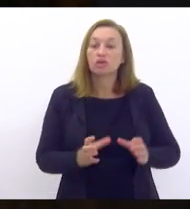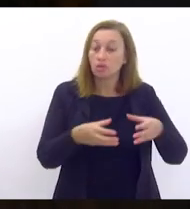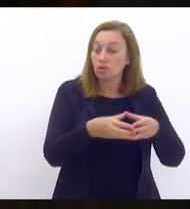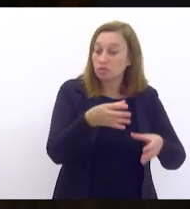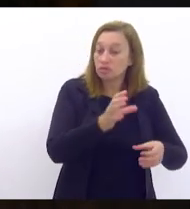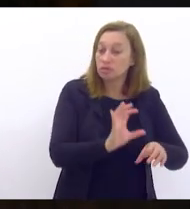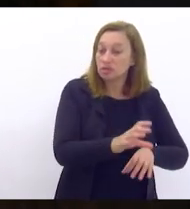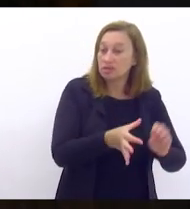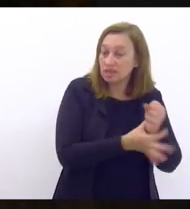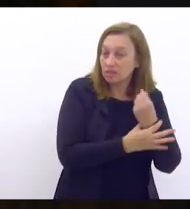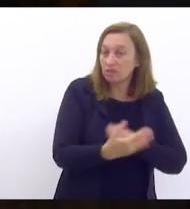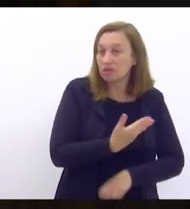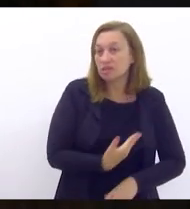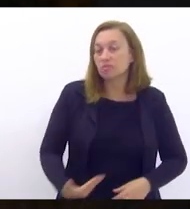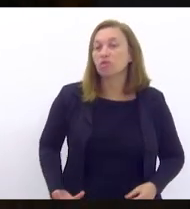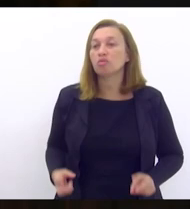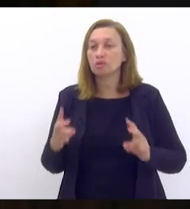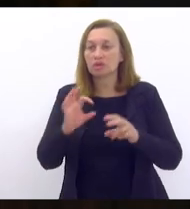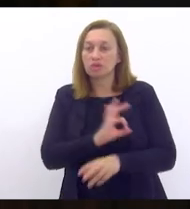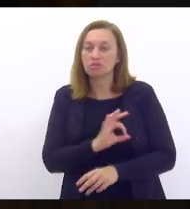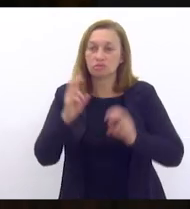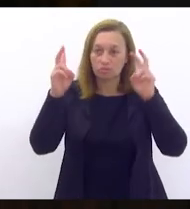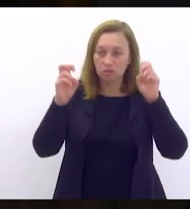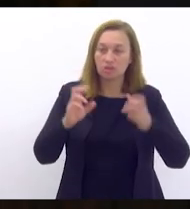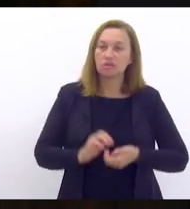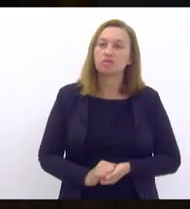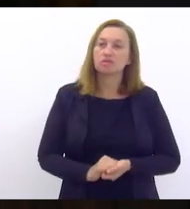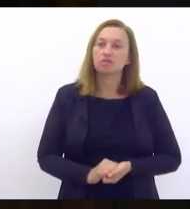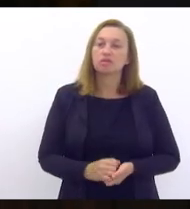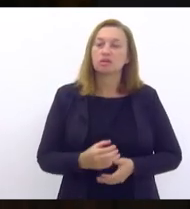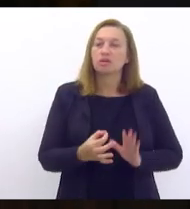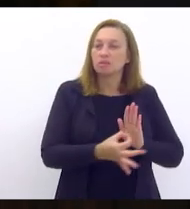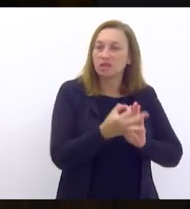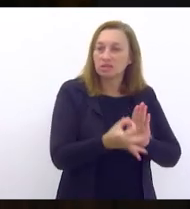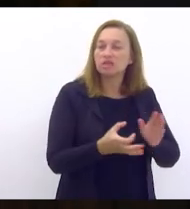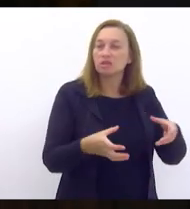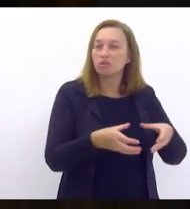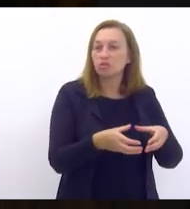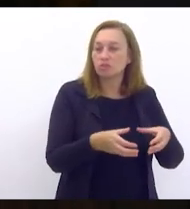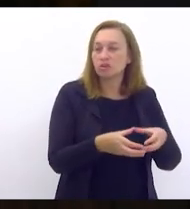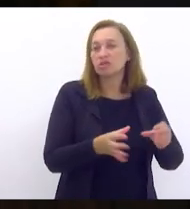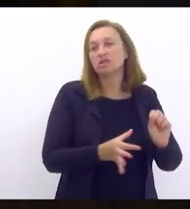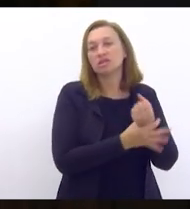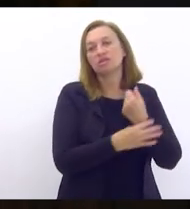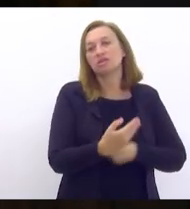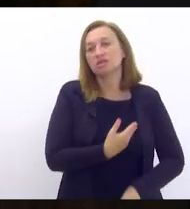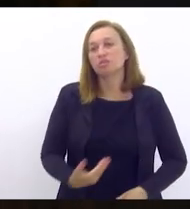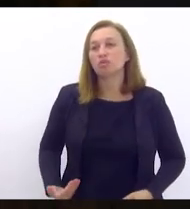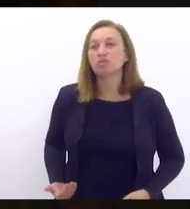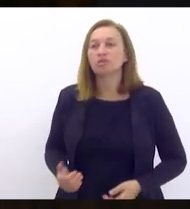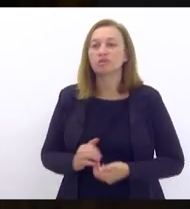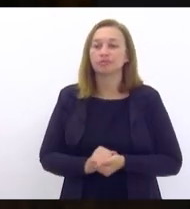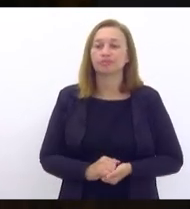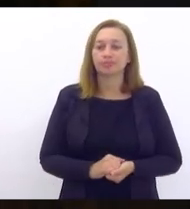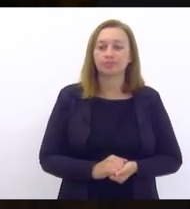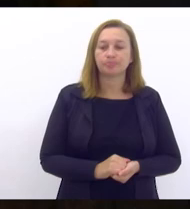Comissão de Segurança Pública e Assuntos de Polícia, para emitir parecer pela Comissão de Segurança Pública,